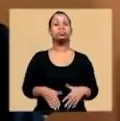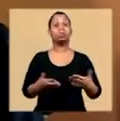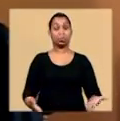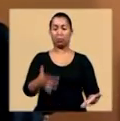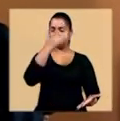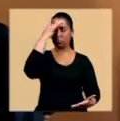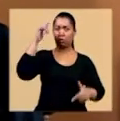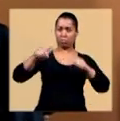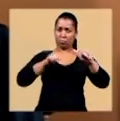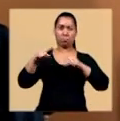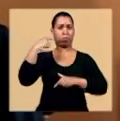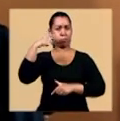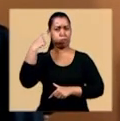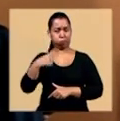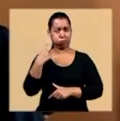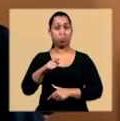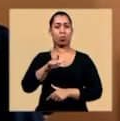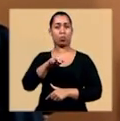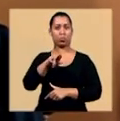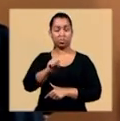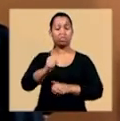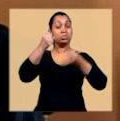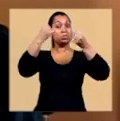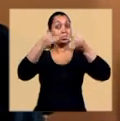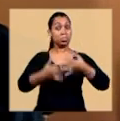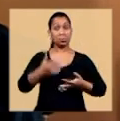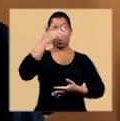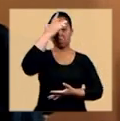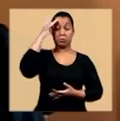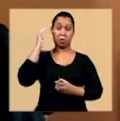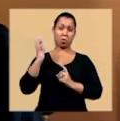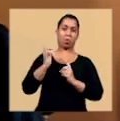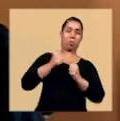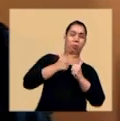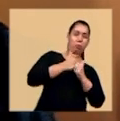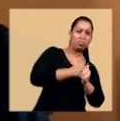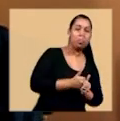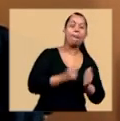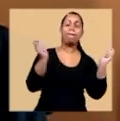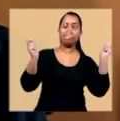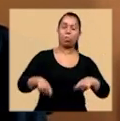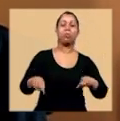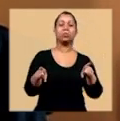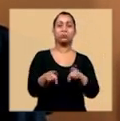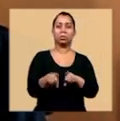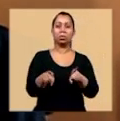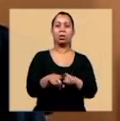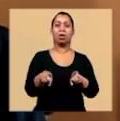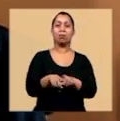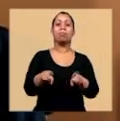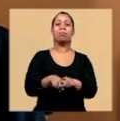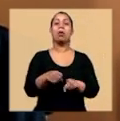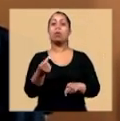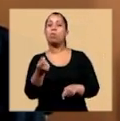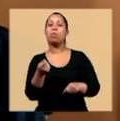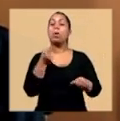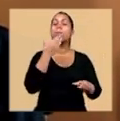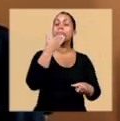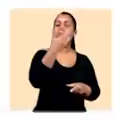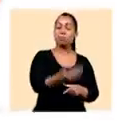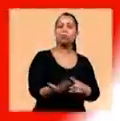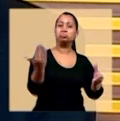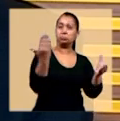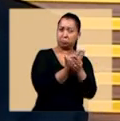O advogado trabalhista Luiz Carlos dos Santos explica que a vítima de assédio pode também buscar reparação por meio